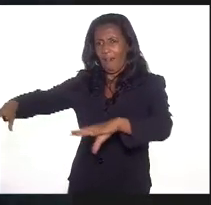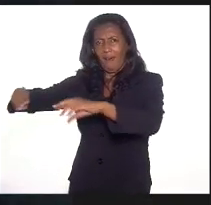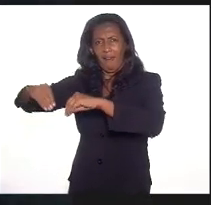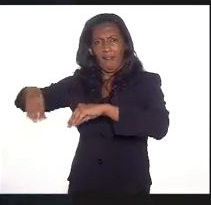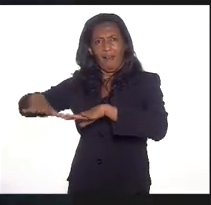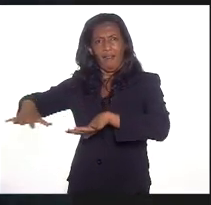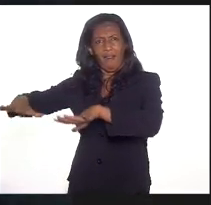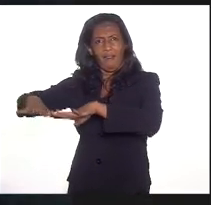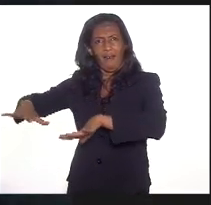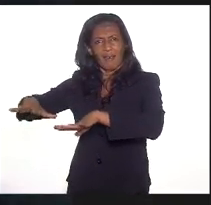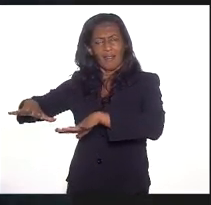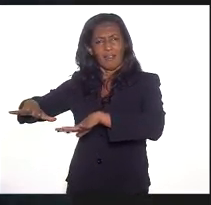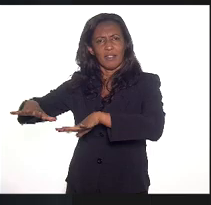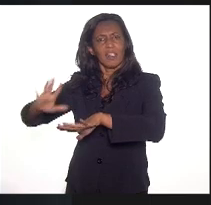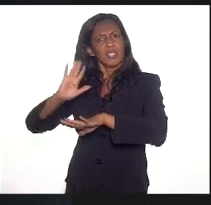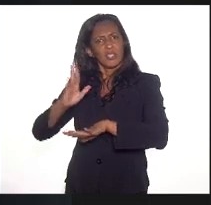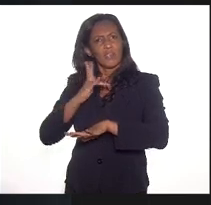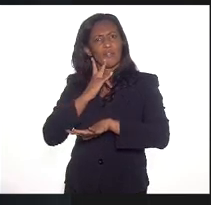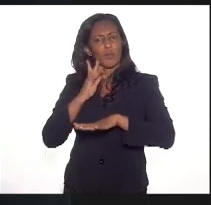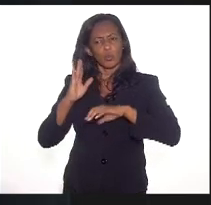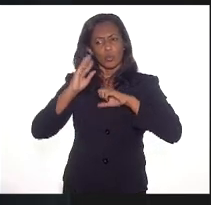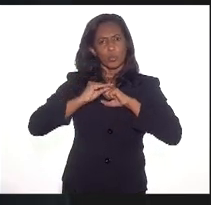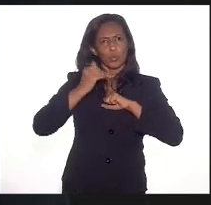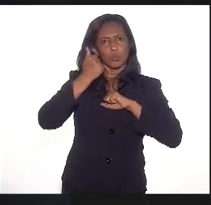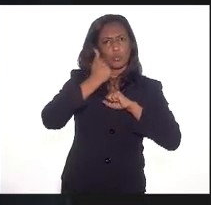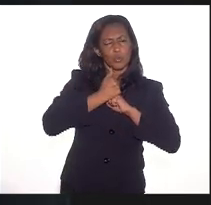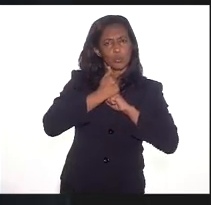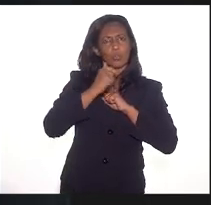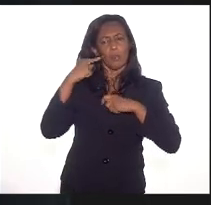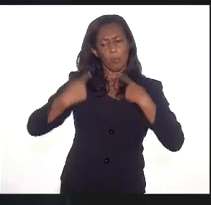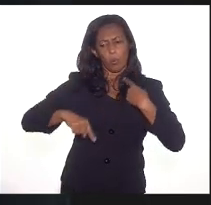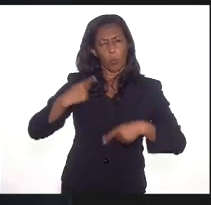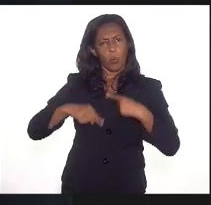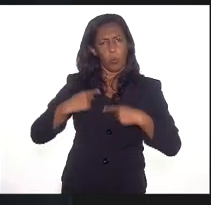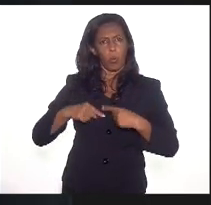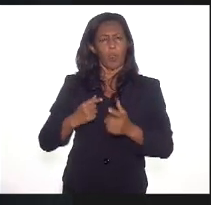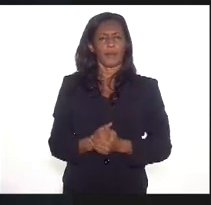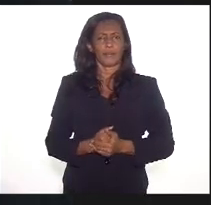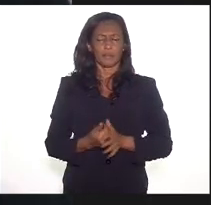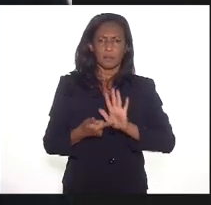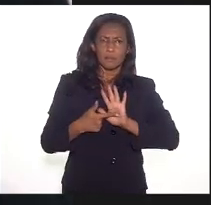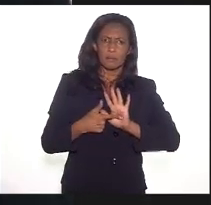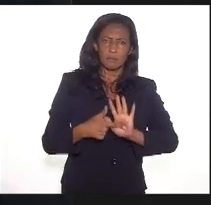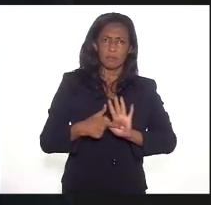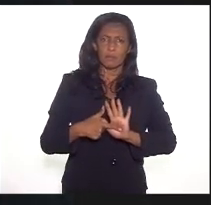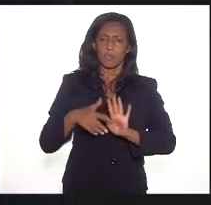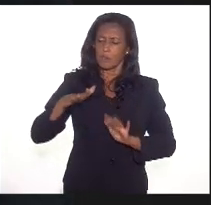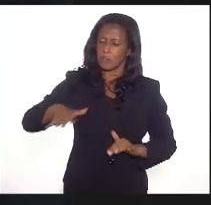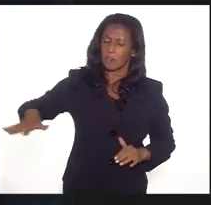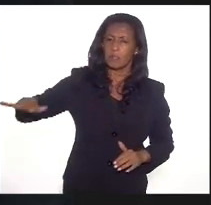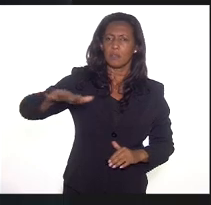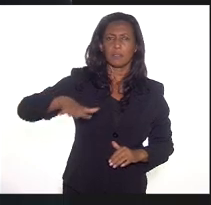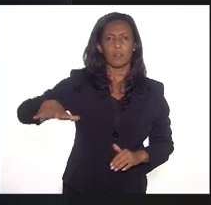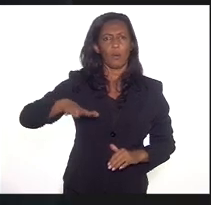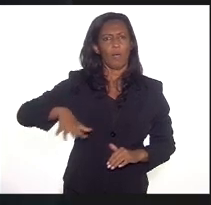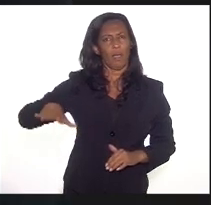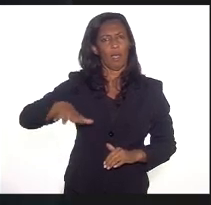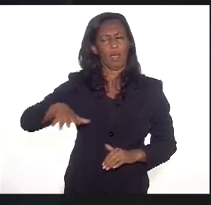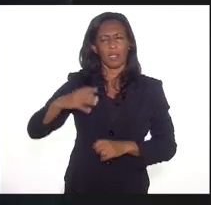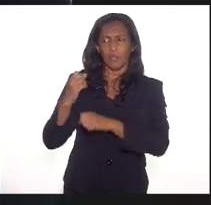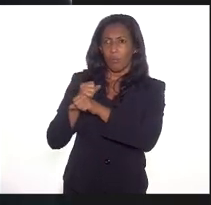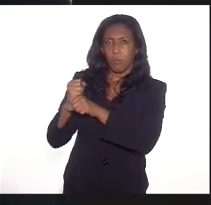nesse substitutivo. Depois de ampla discussão, ficou constando ali que são áreas consolidadas, são